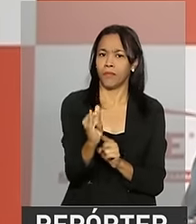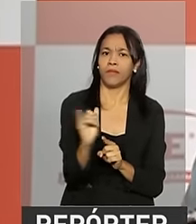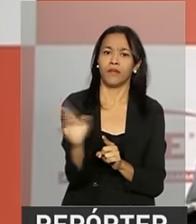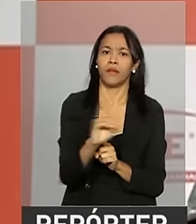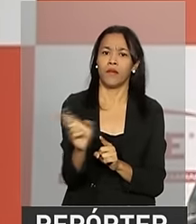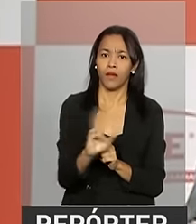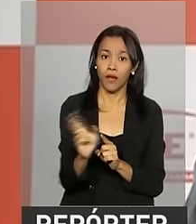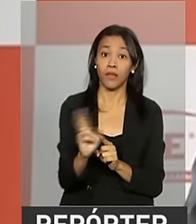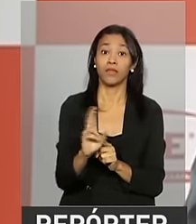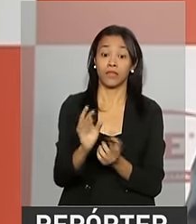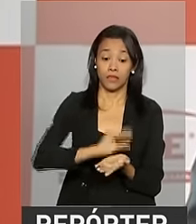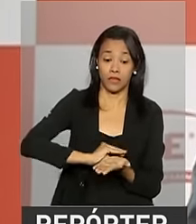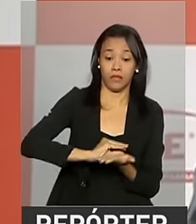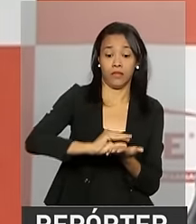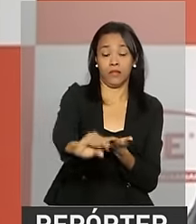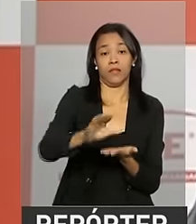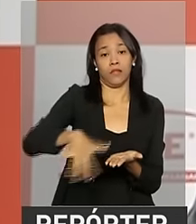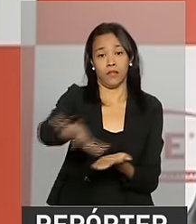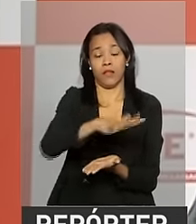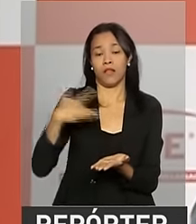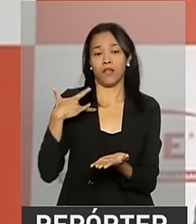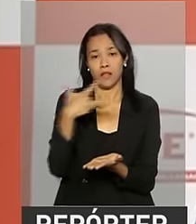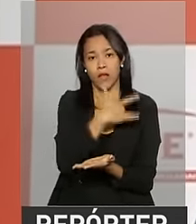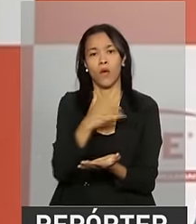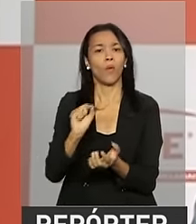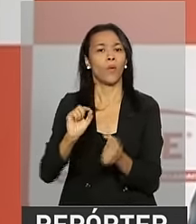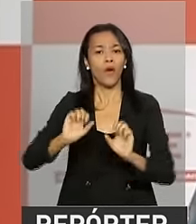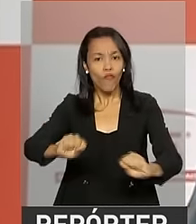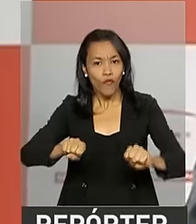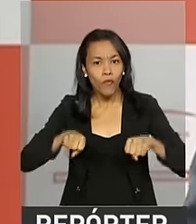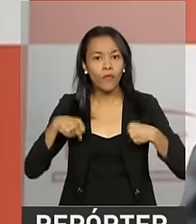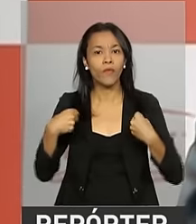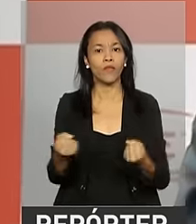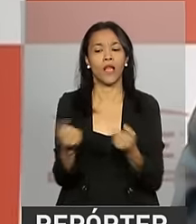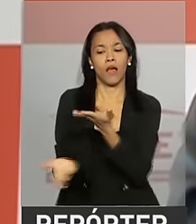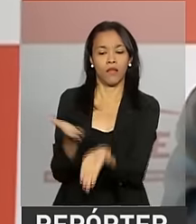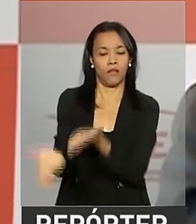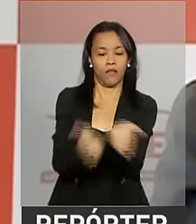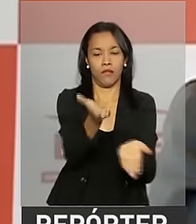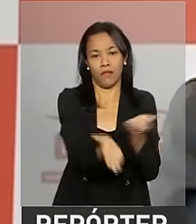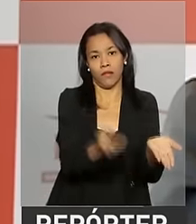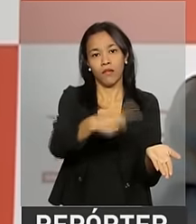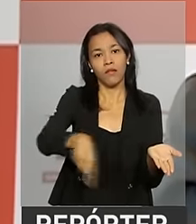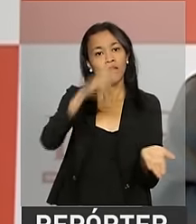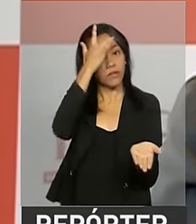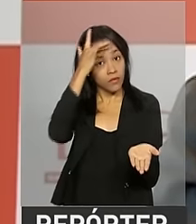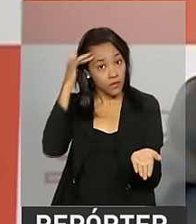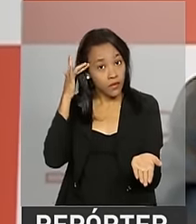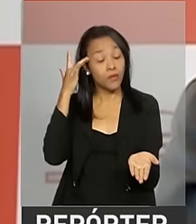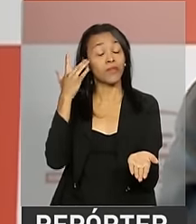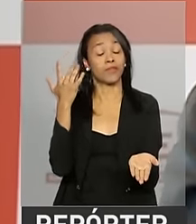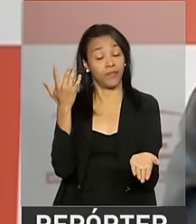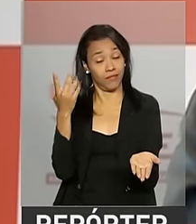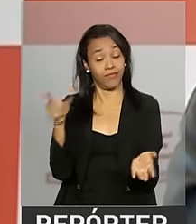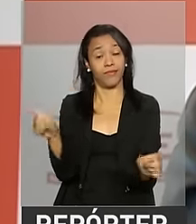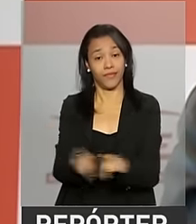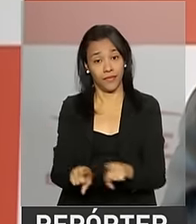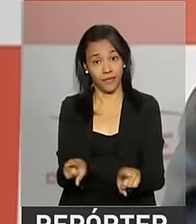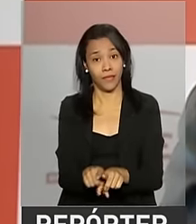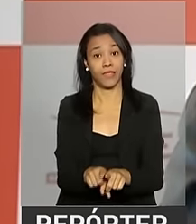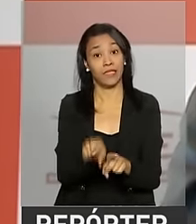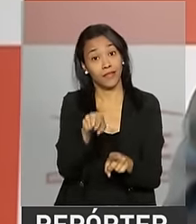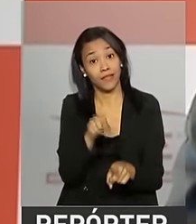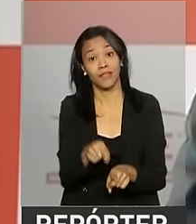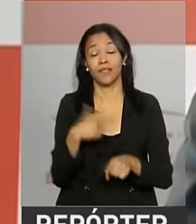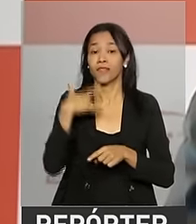na saúde para fortalecer o atendimento às pessoas como um todo e, evidentemente, isso